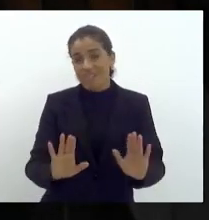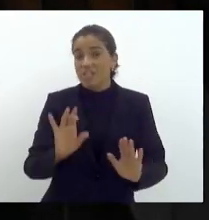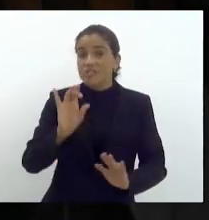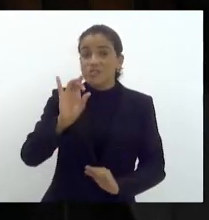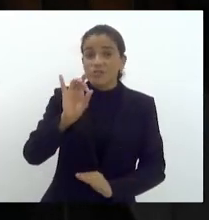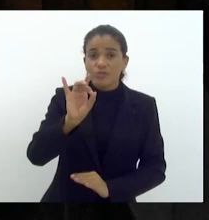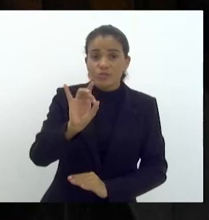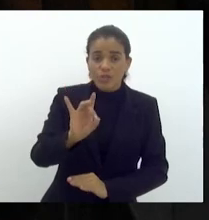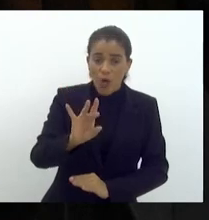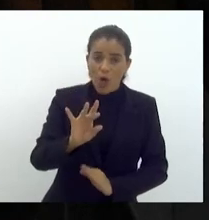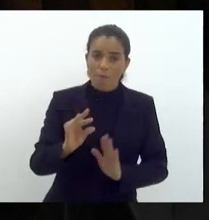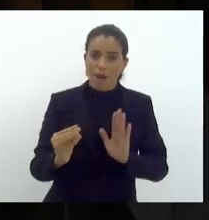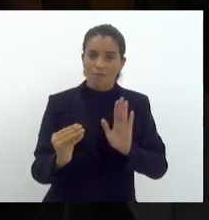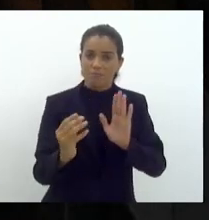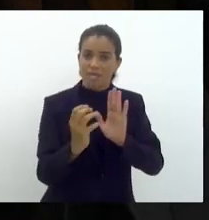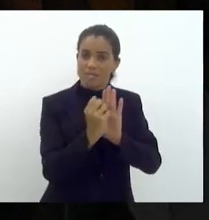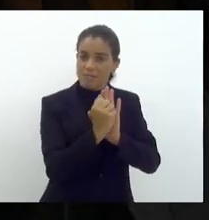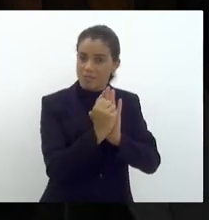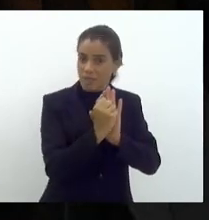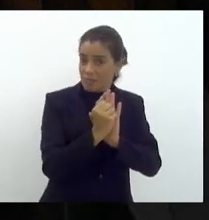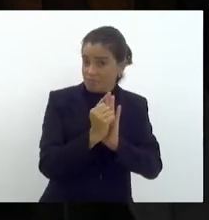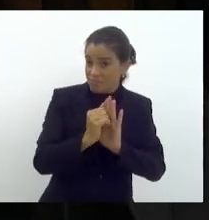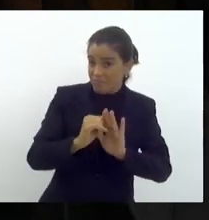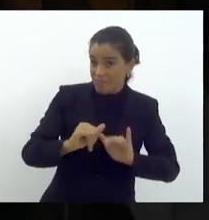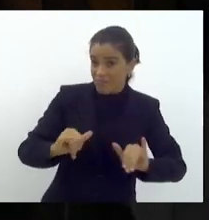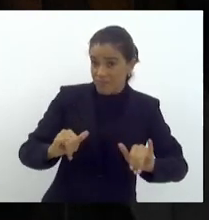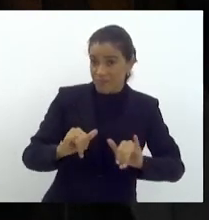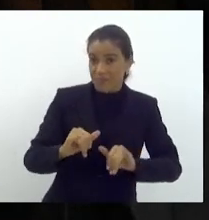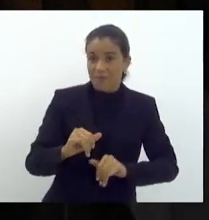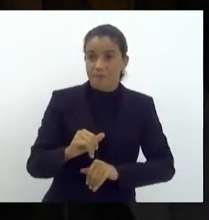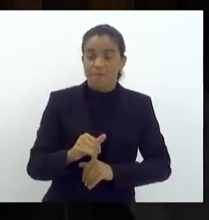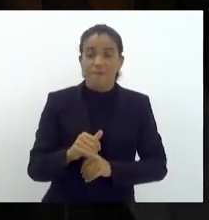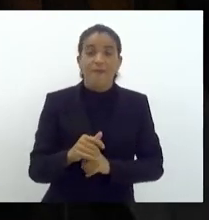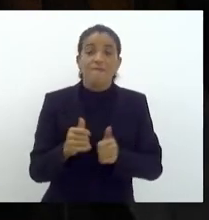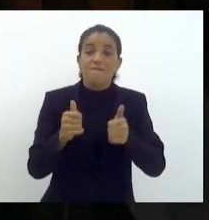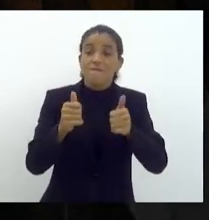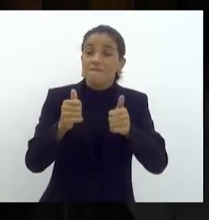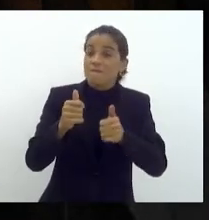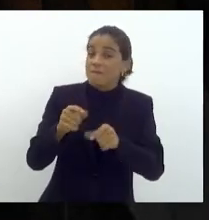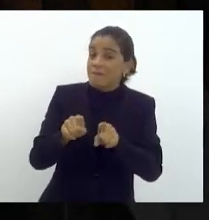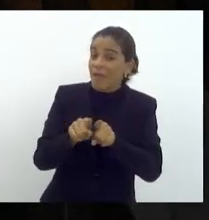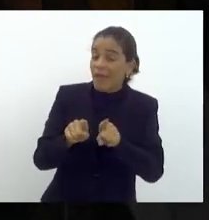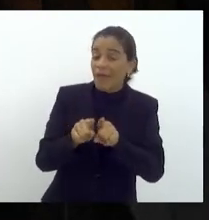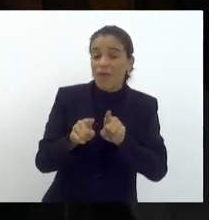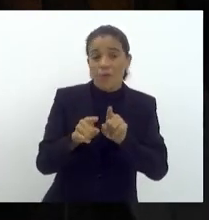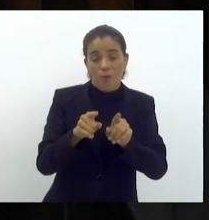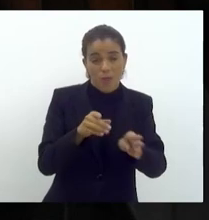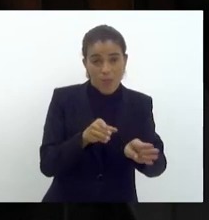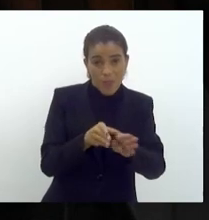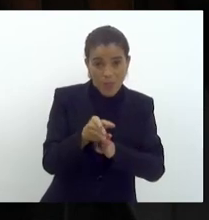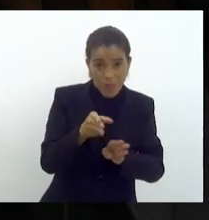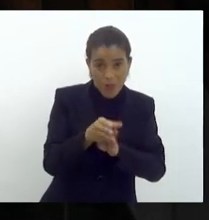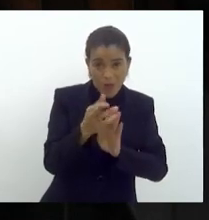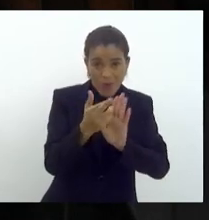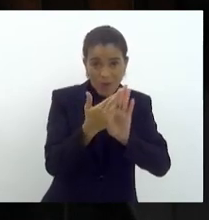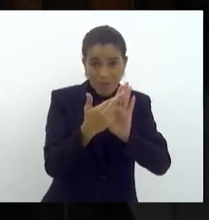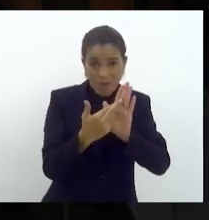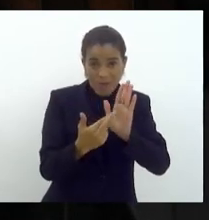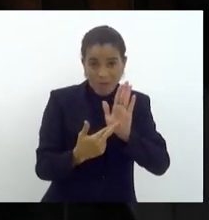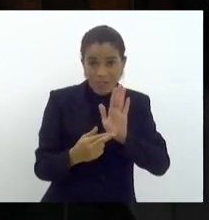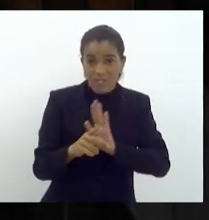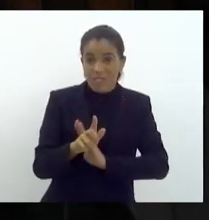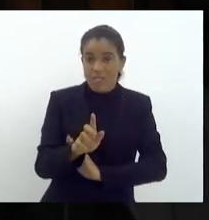para registrar visto que há uma normativa da